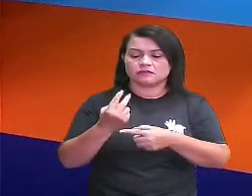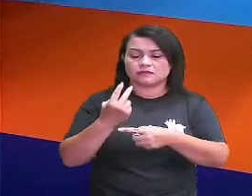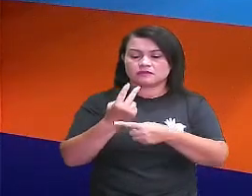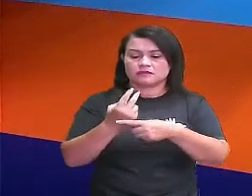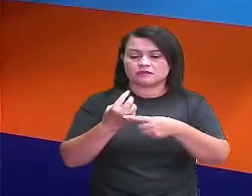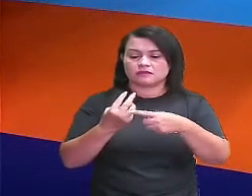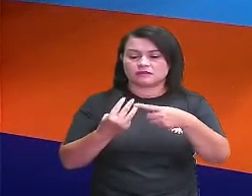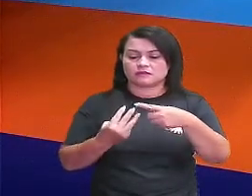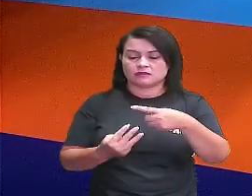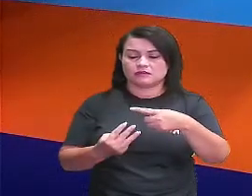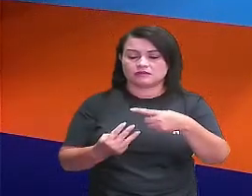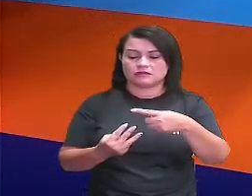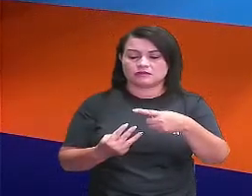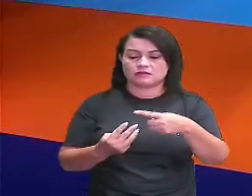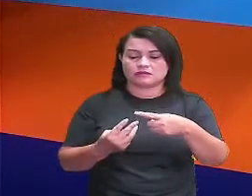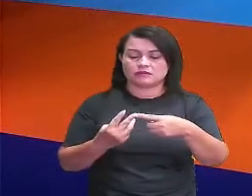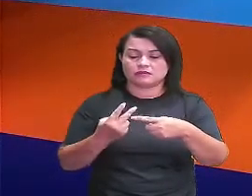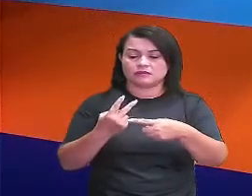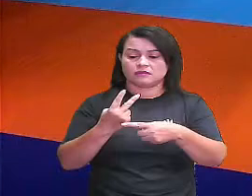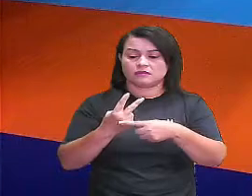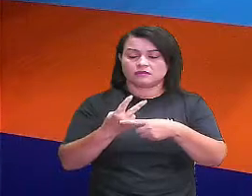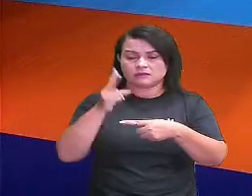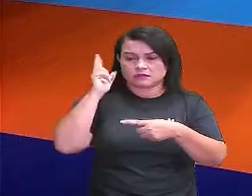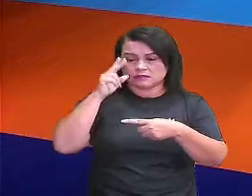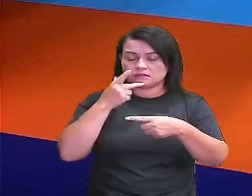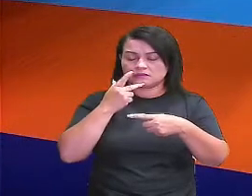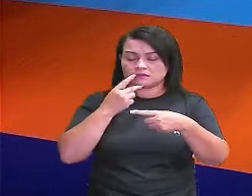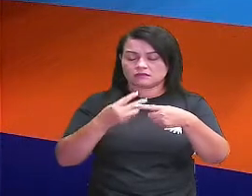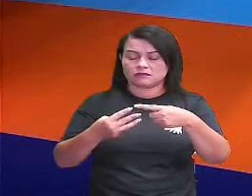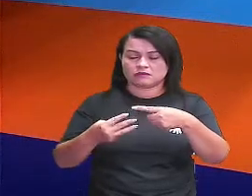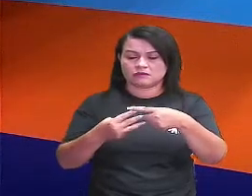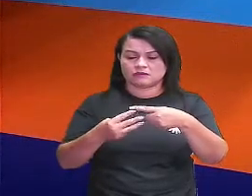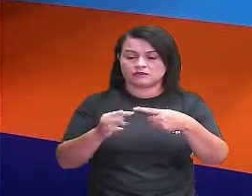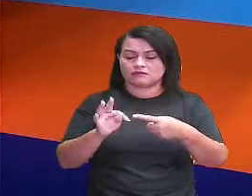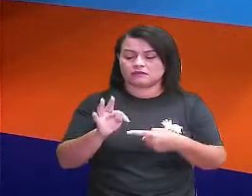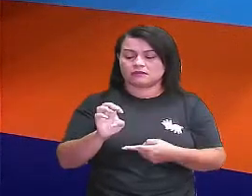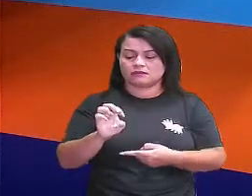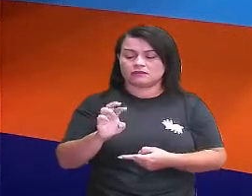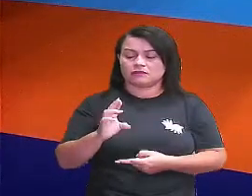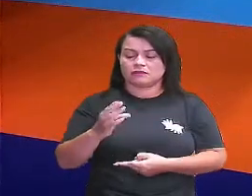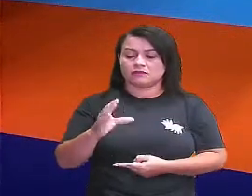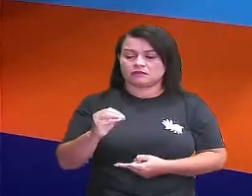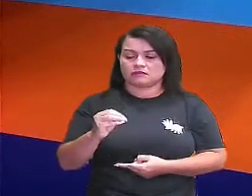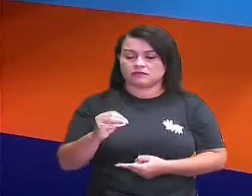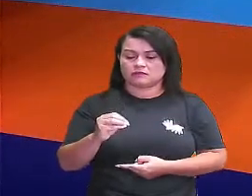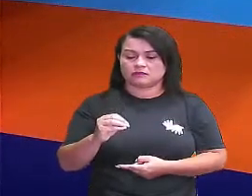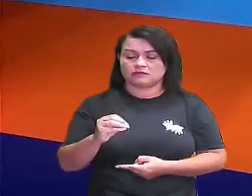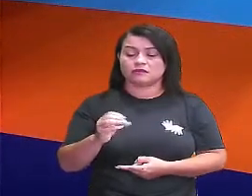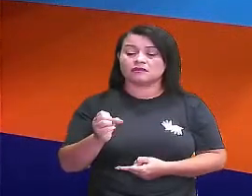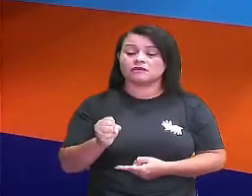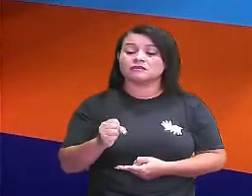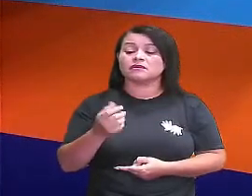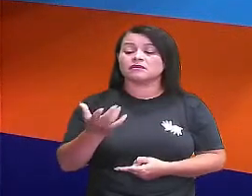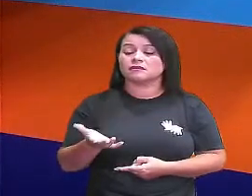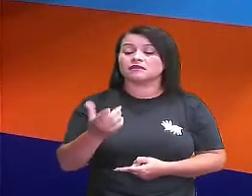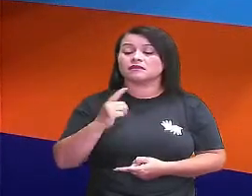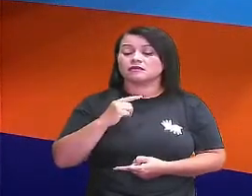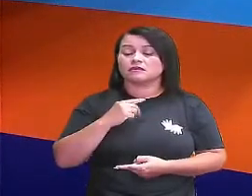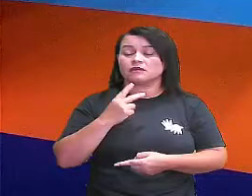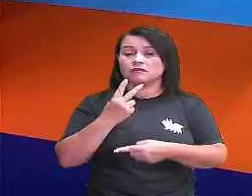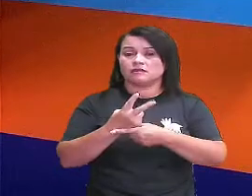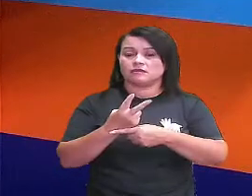2/3. Lembra que quando eu falei que quando tenho 3, a gente chama de terços? Então, como aqui tem 2, então ela vai